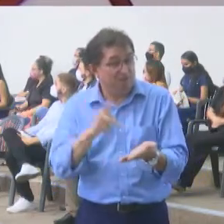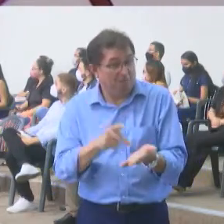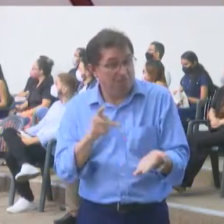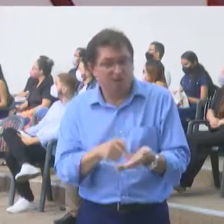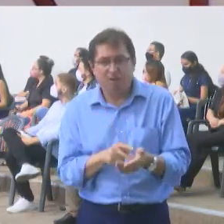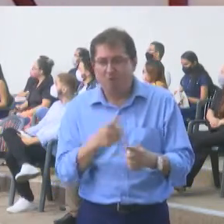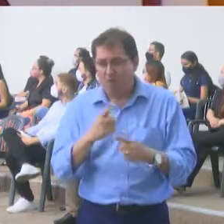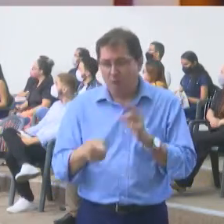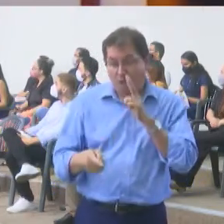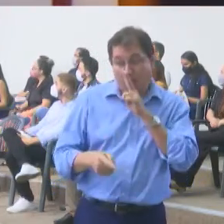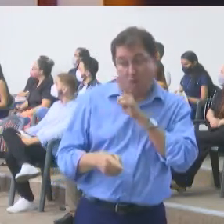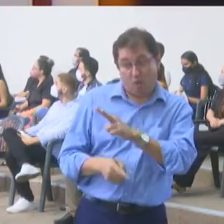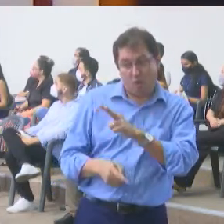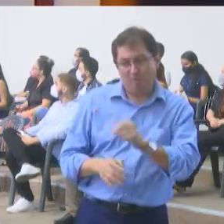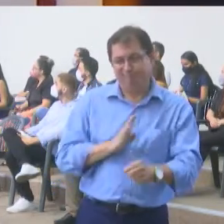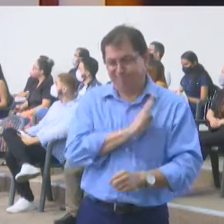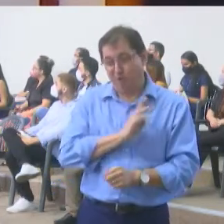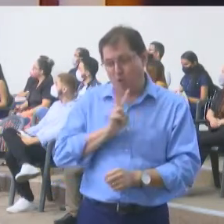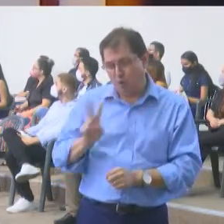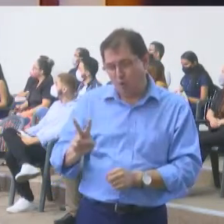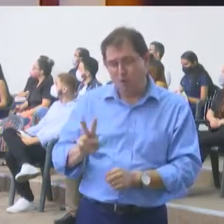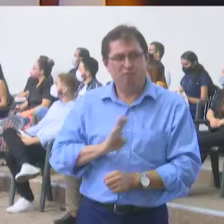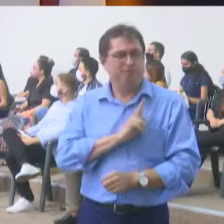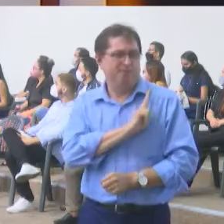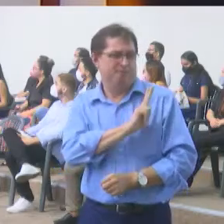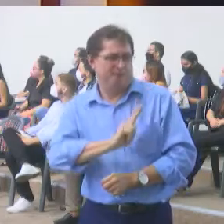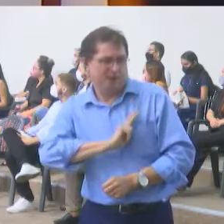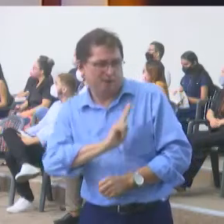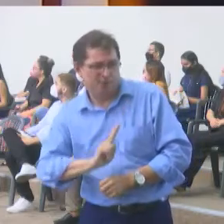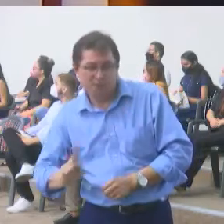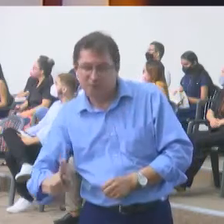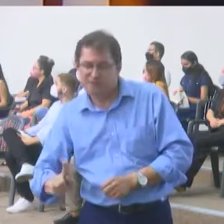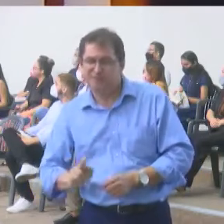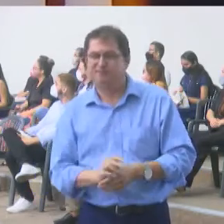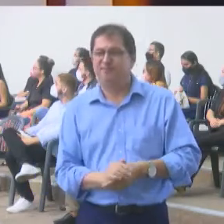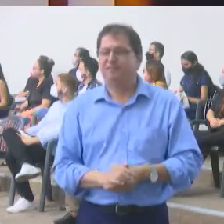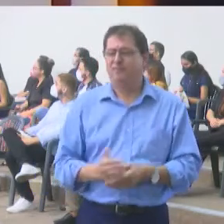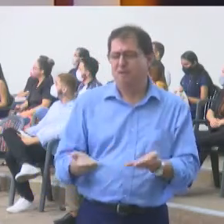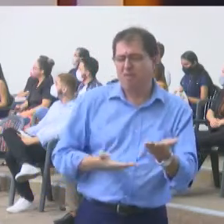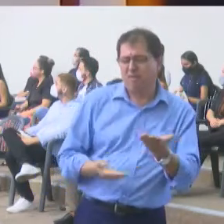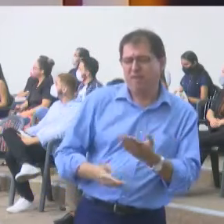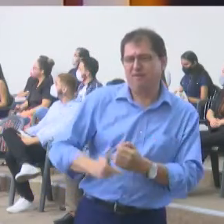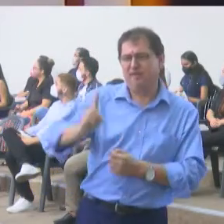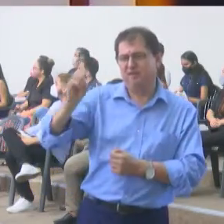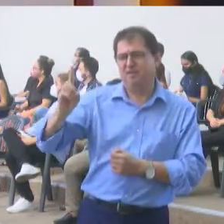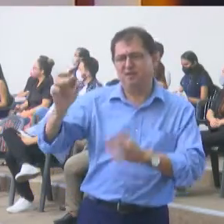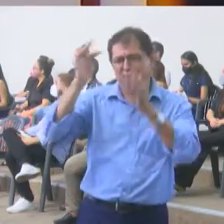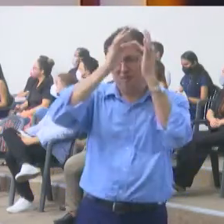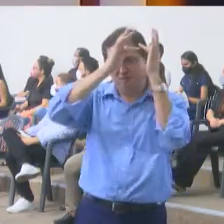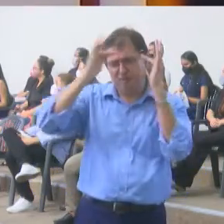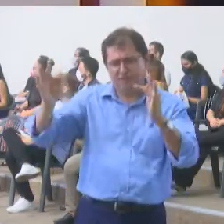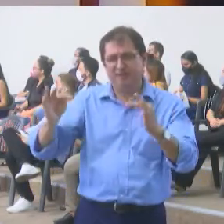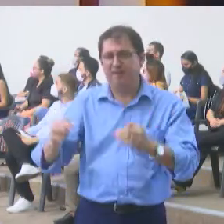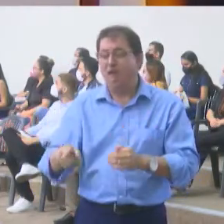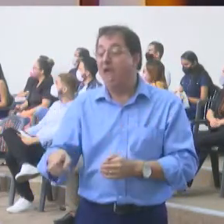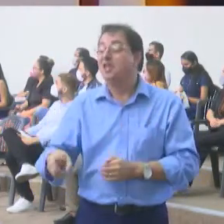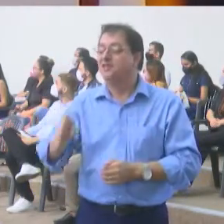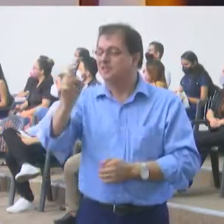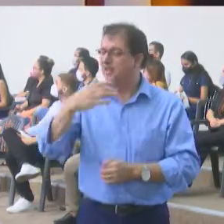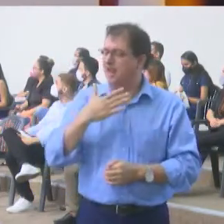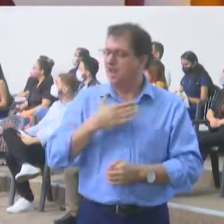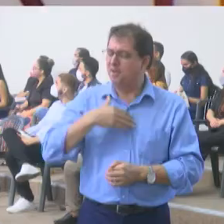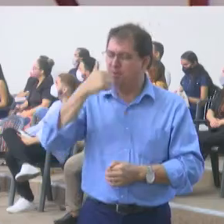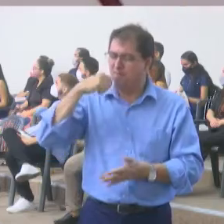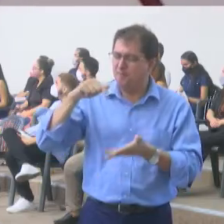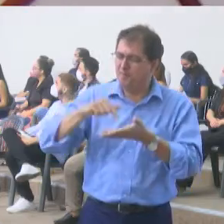olhou para Ruth, gostou de Ruth, viu em Ruth uma serva fiel a Deus, honesta, disse, essa aí serve para ser a minha mulher. Agora a honra